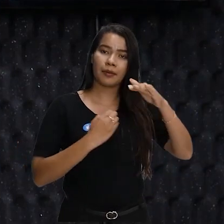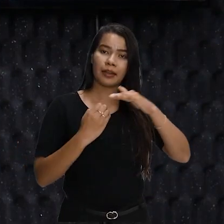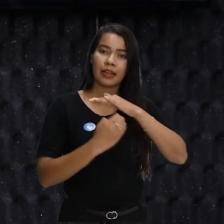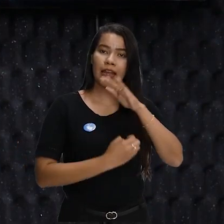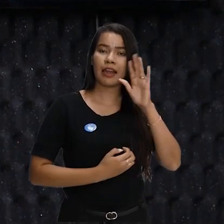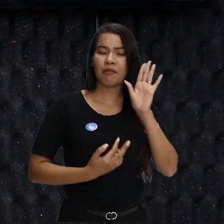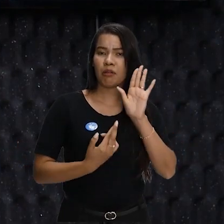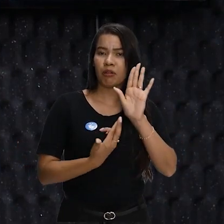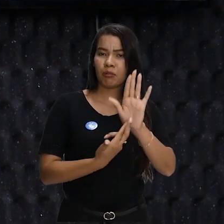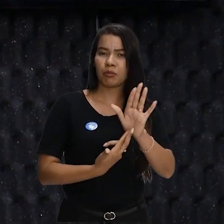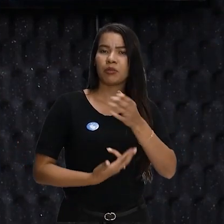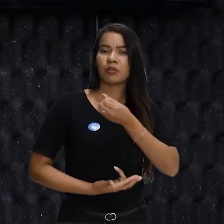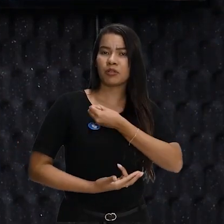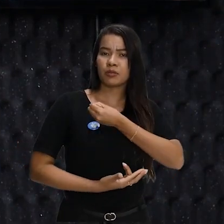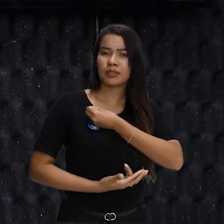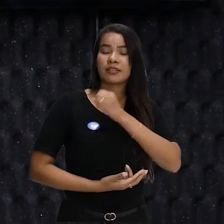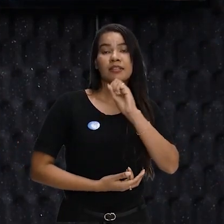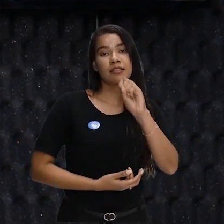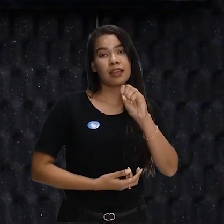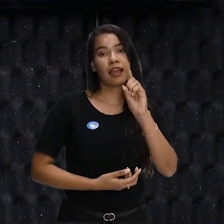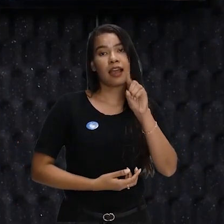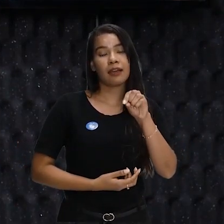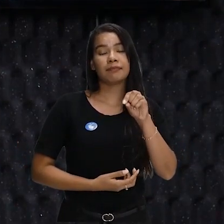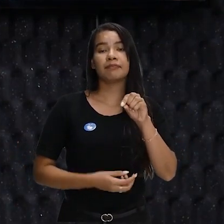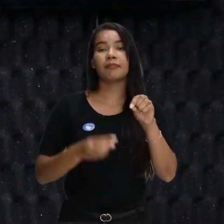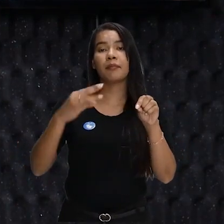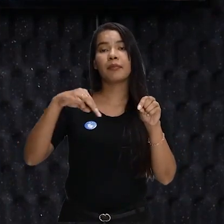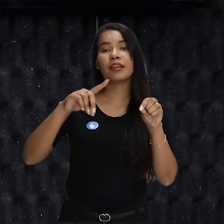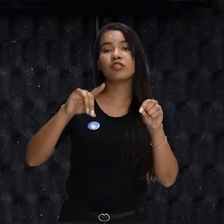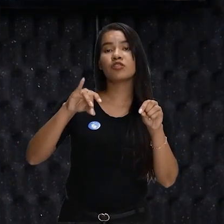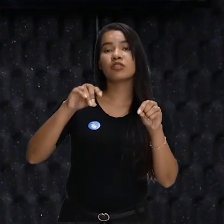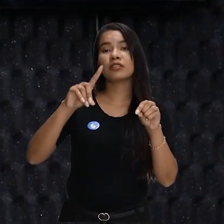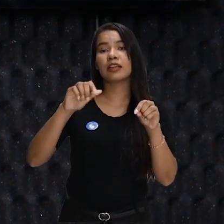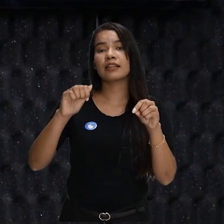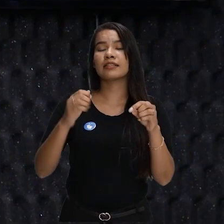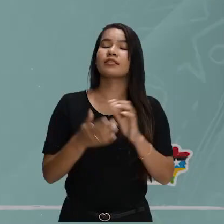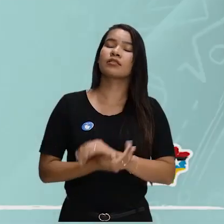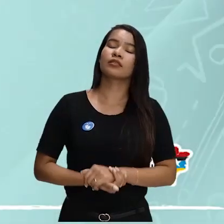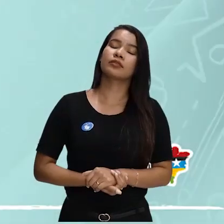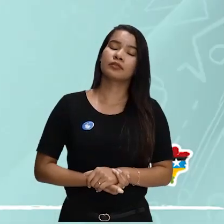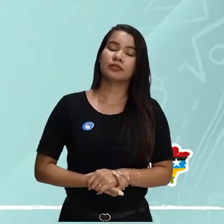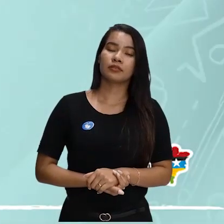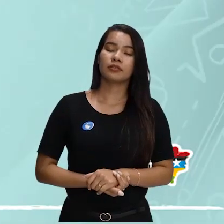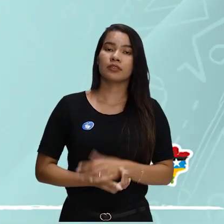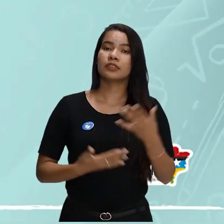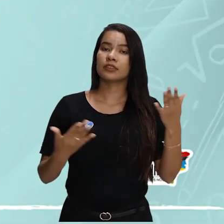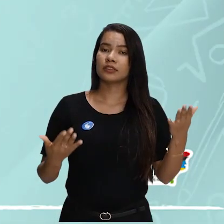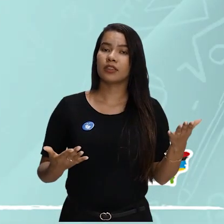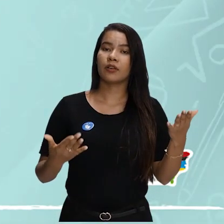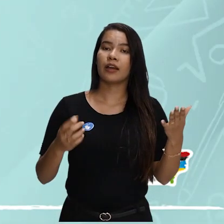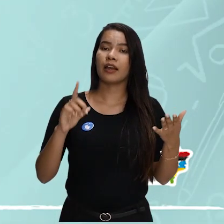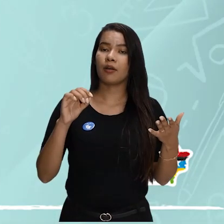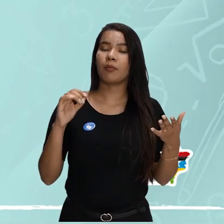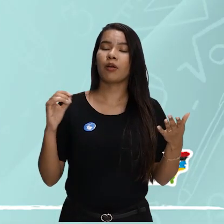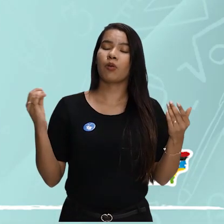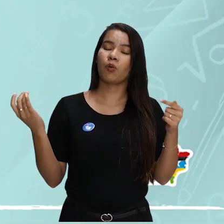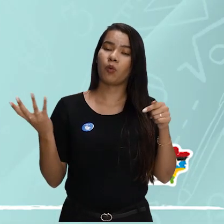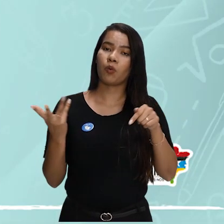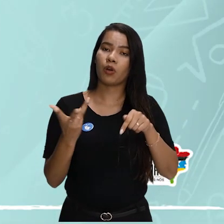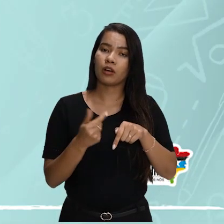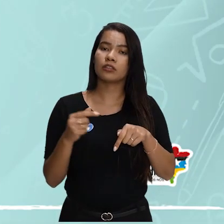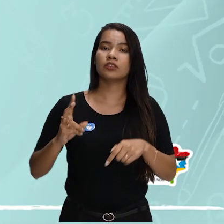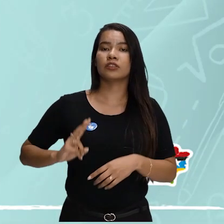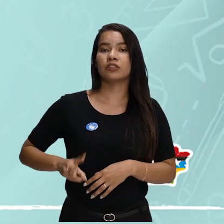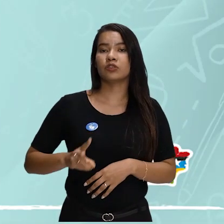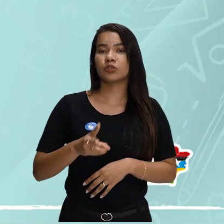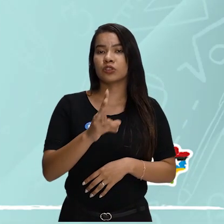uma medida? É uma medida. É centímetro, é milímetro, sei lá. Então, é uma quantitativa